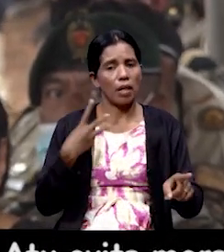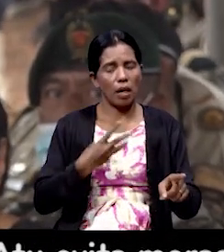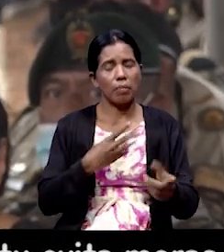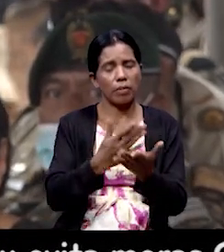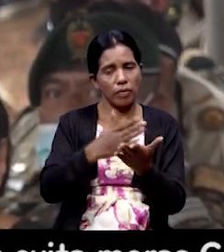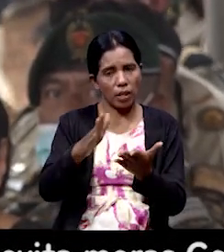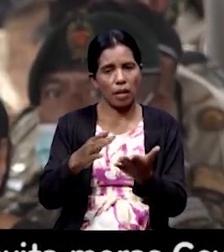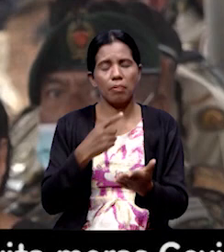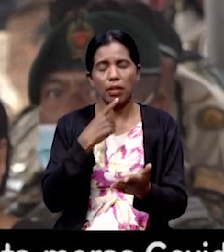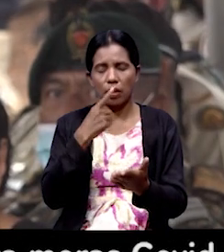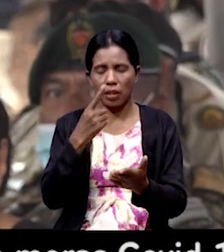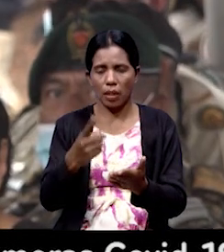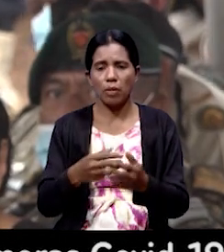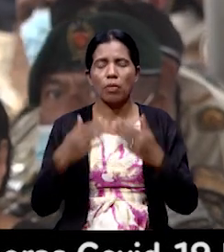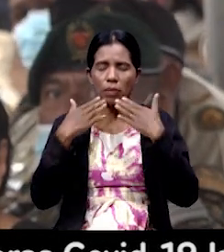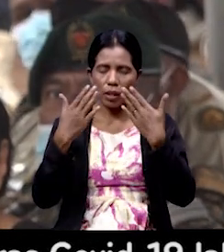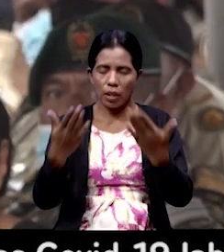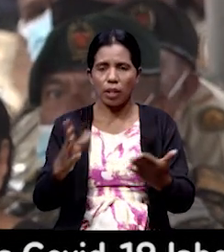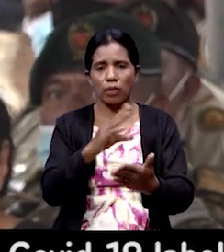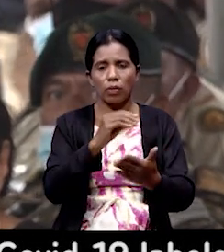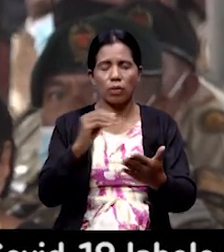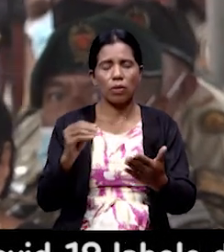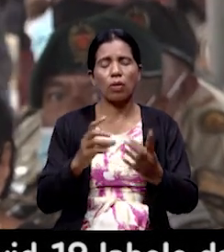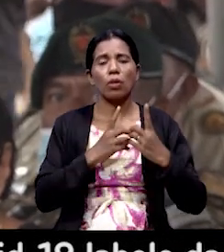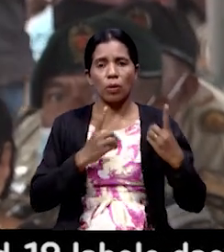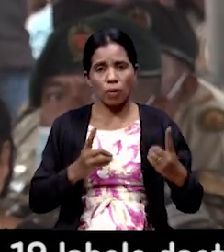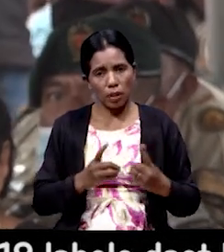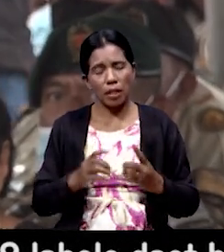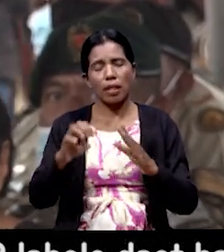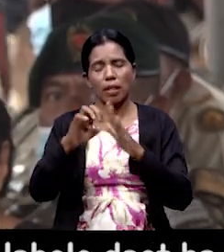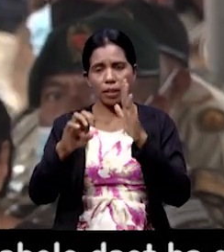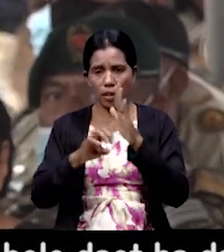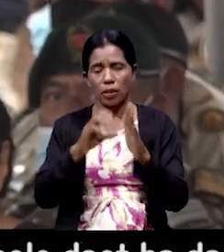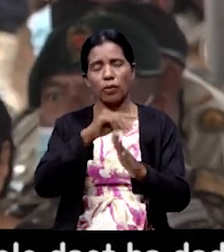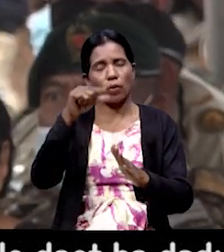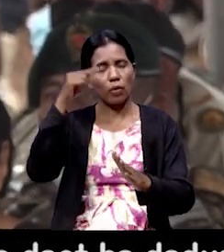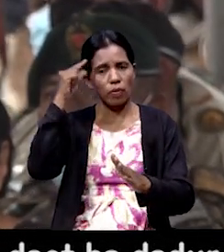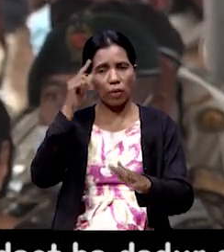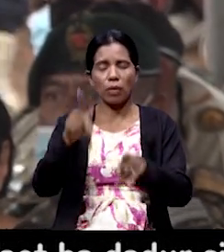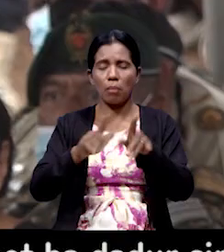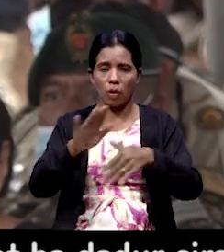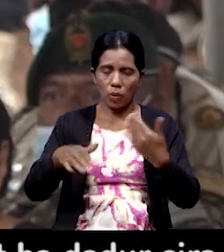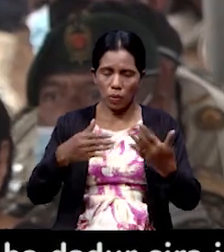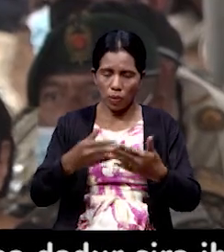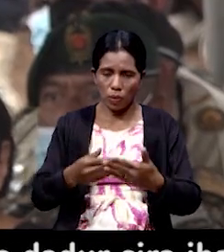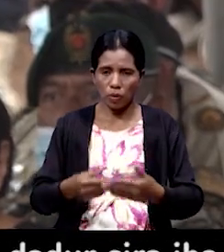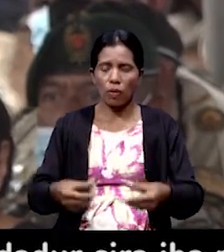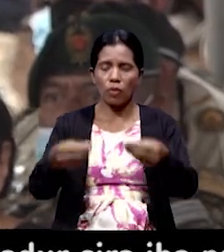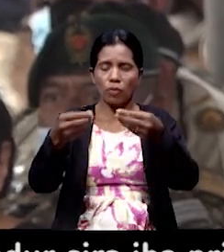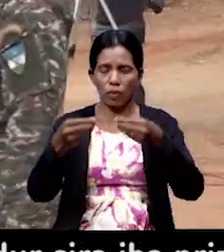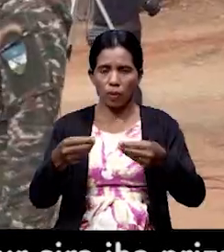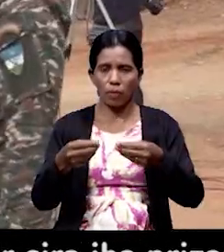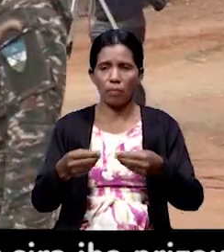honra, louvor no domínio do Estado, governo no povo Raidoben, Timor-Leste, manifesta para saudoso